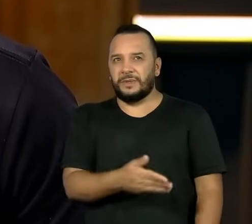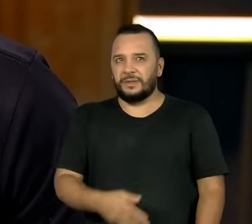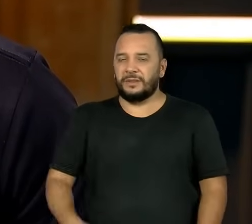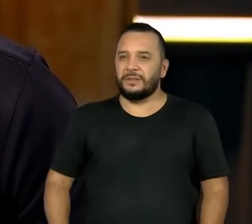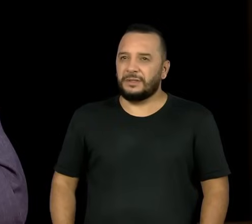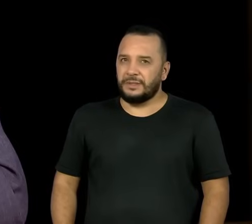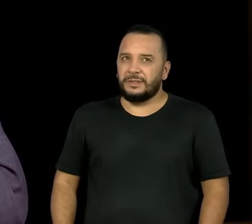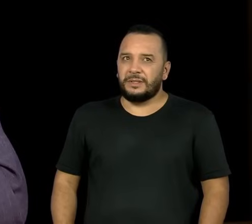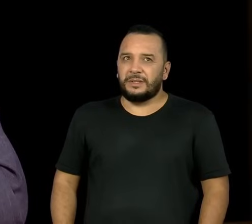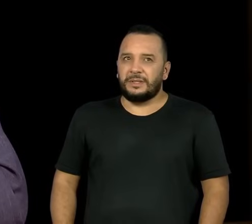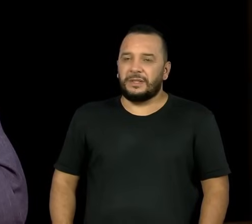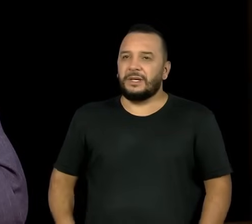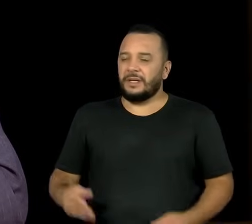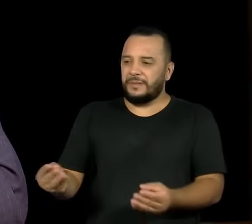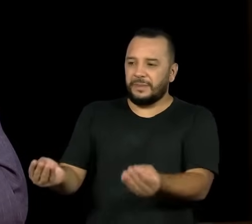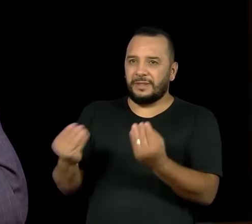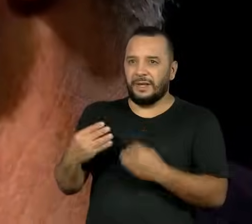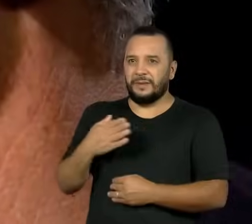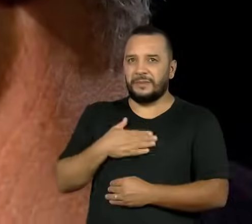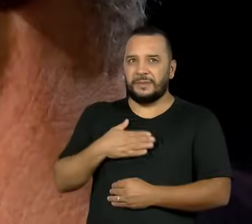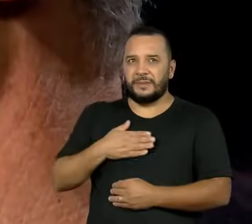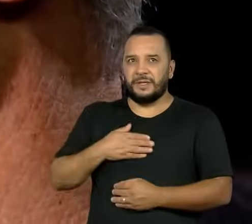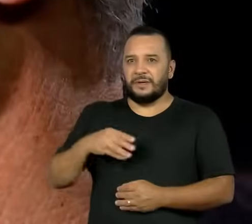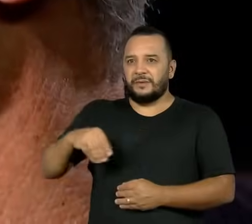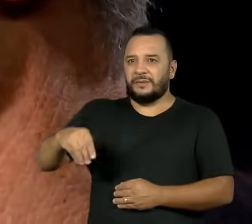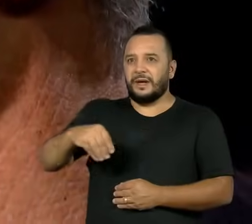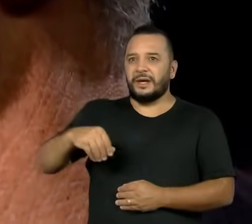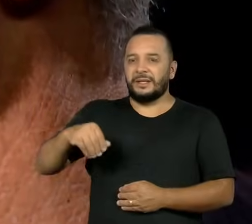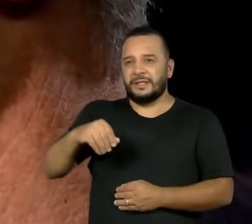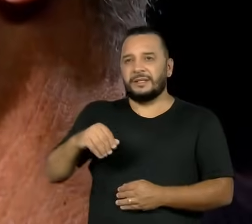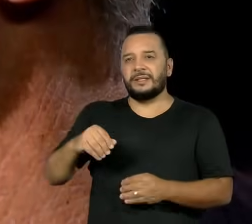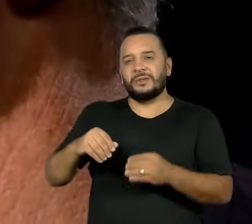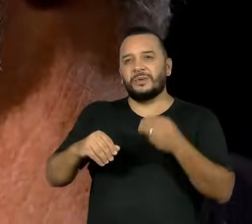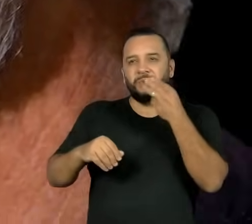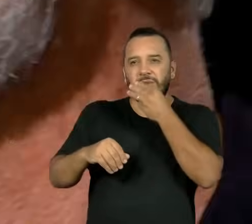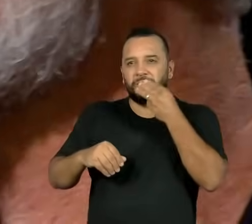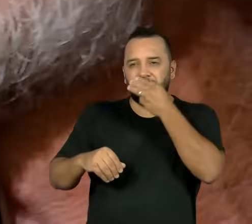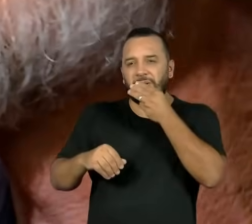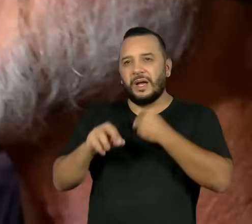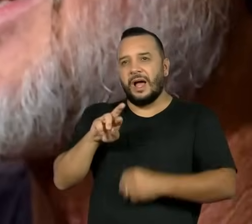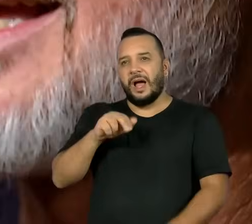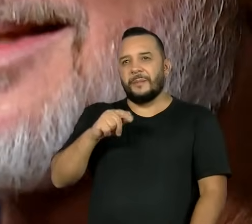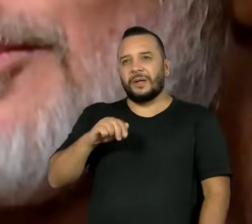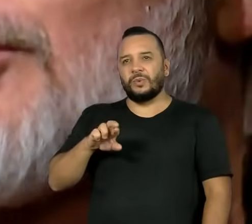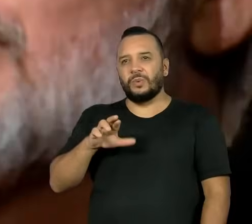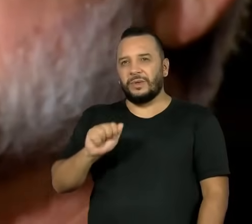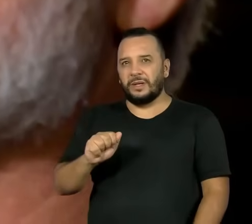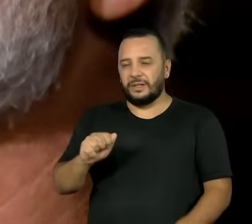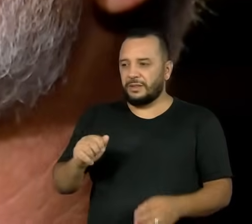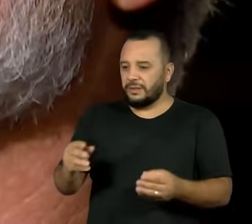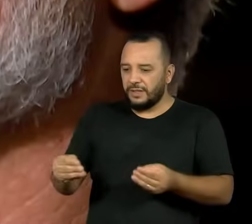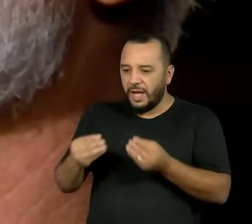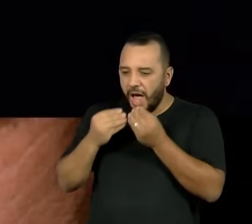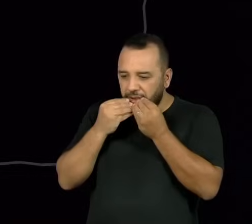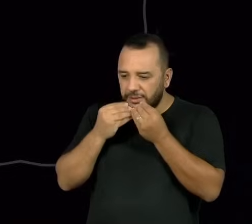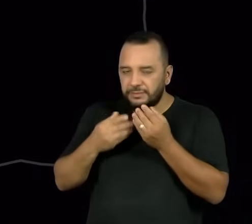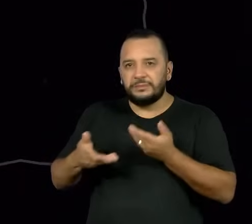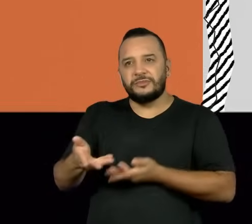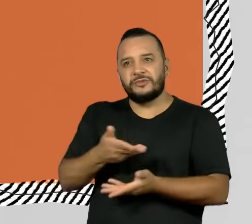Eita. E aí ele me dá a farinha com rapadura, divide a farinha com rapadura comigo. Esse é o povo